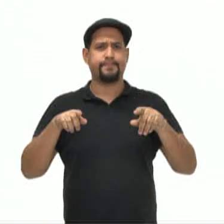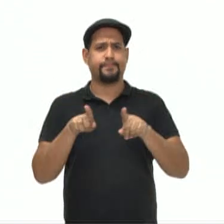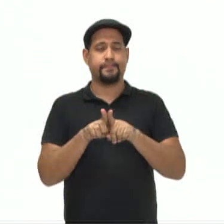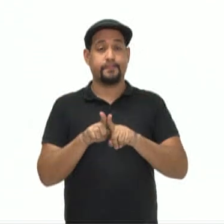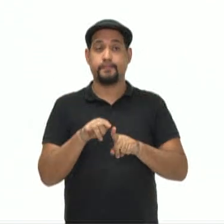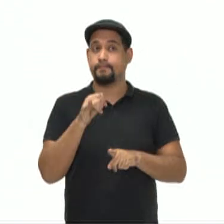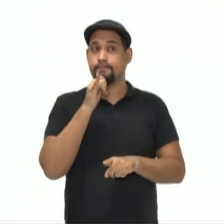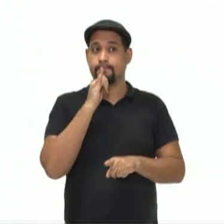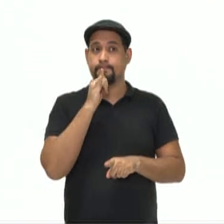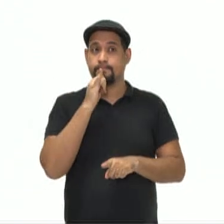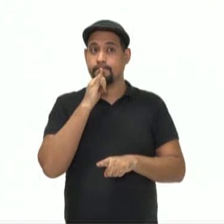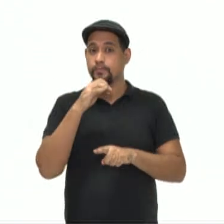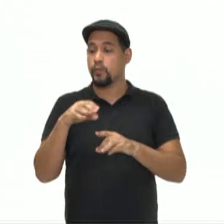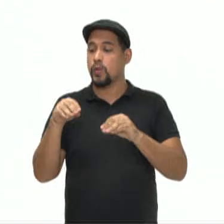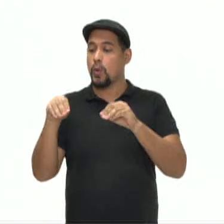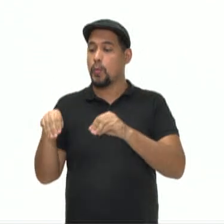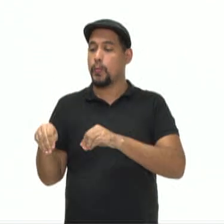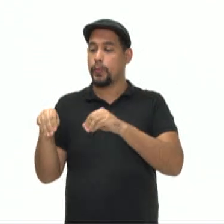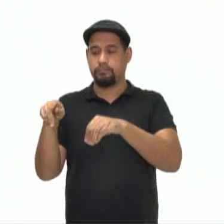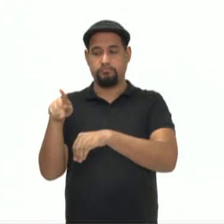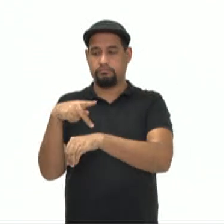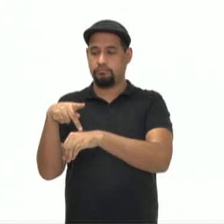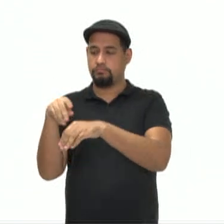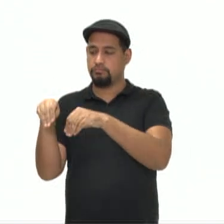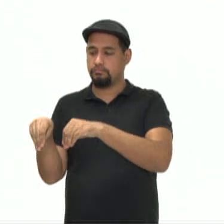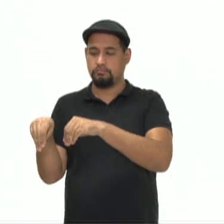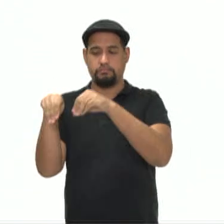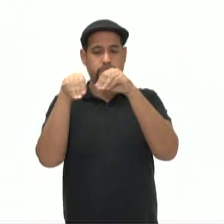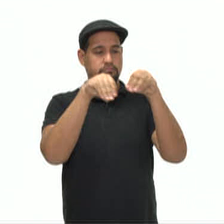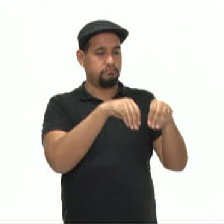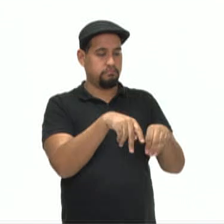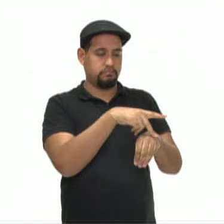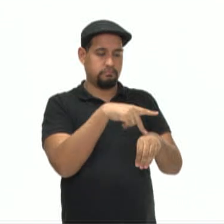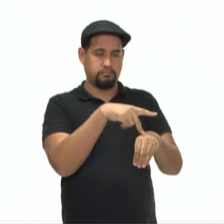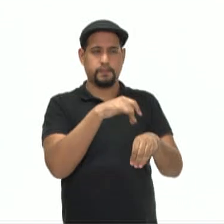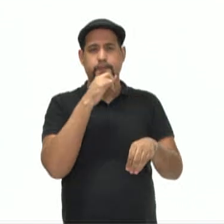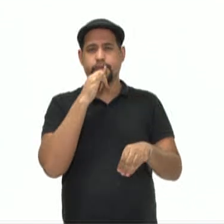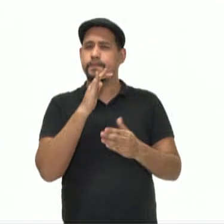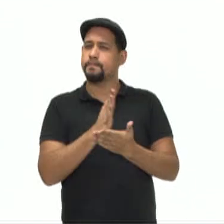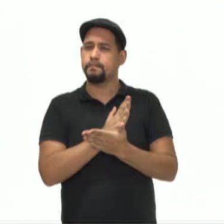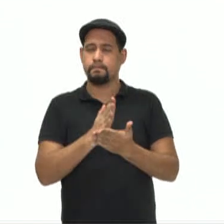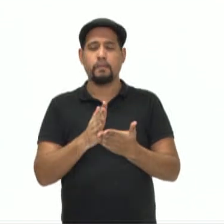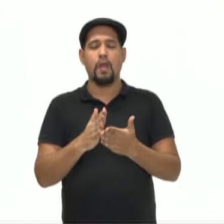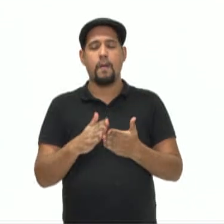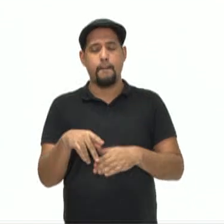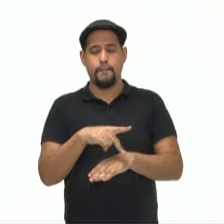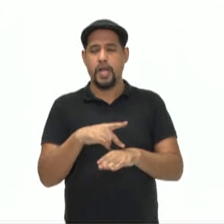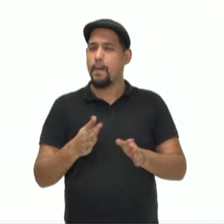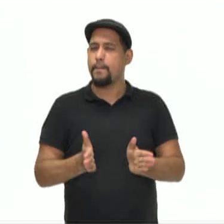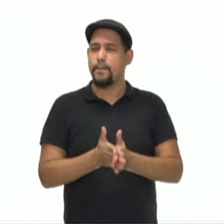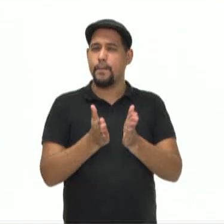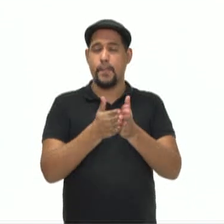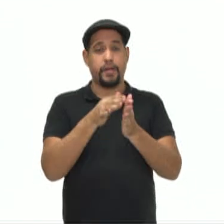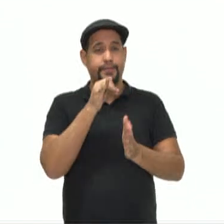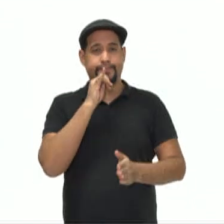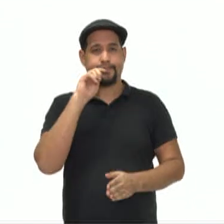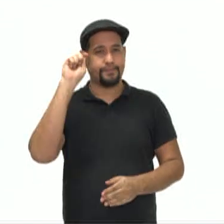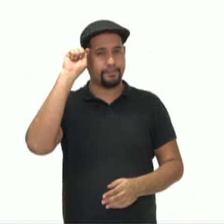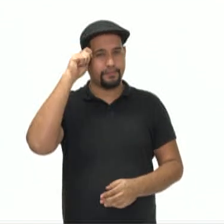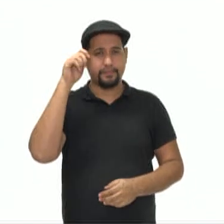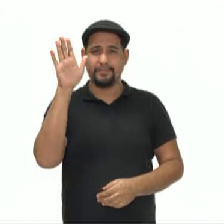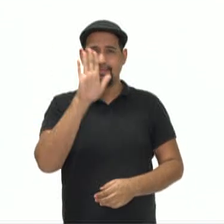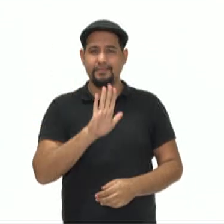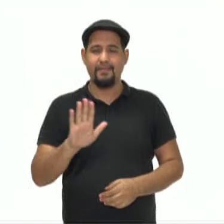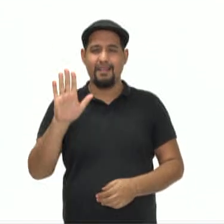seu país de origem. Alguns países que vivem em extrema pobreza, como os africanos, por exemplo, perdem